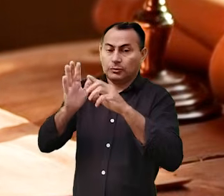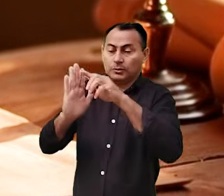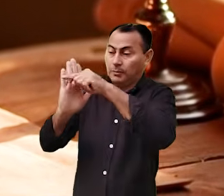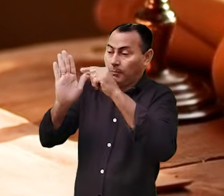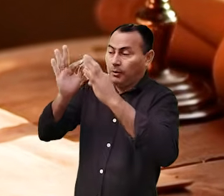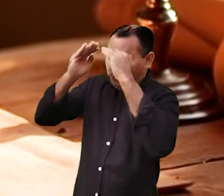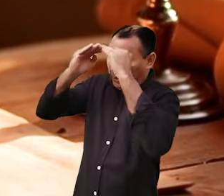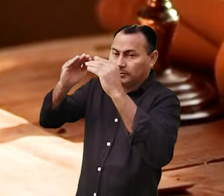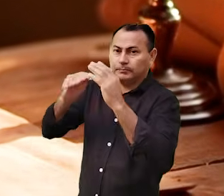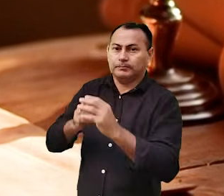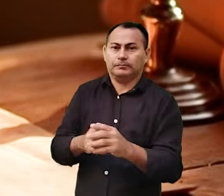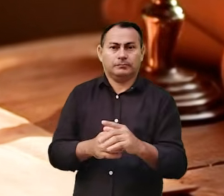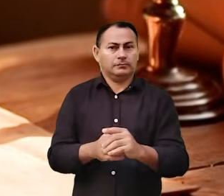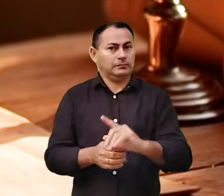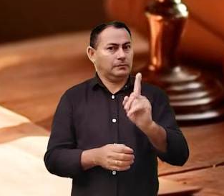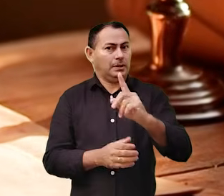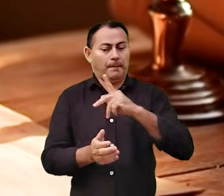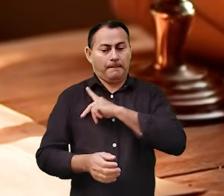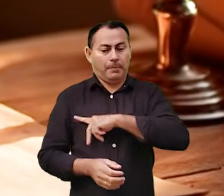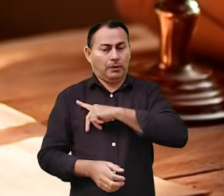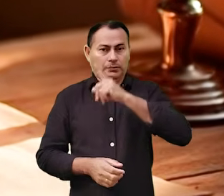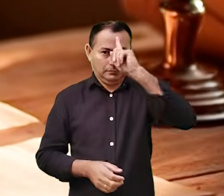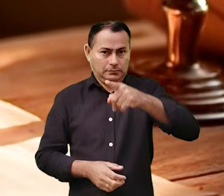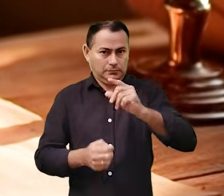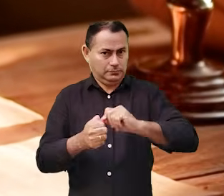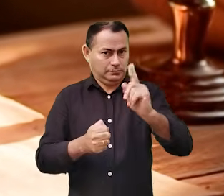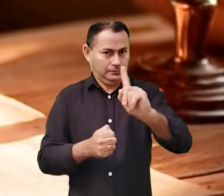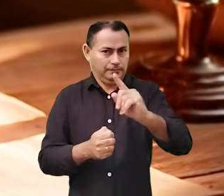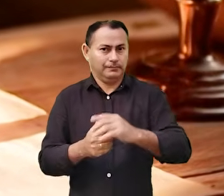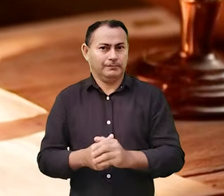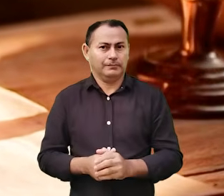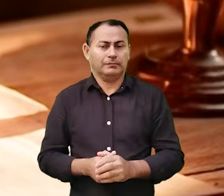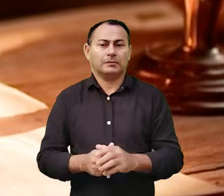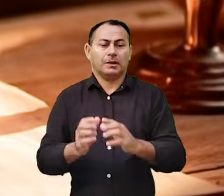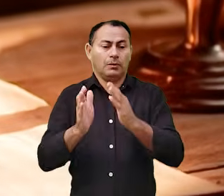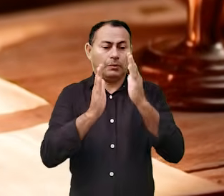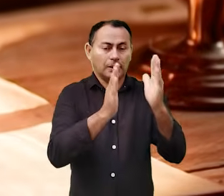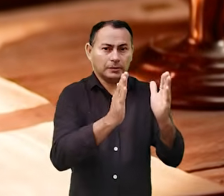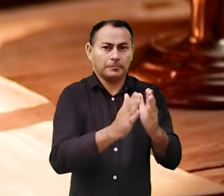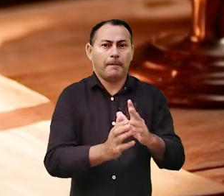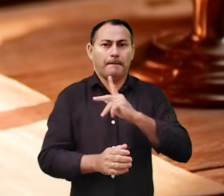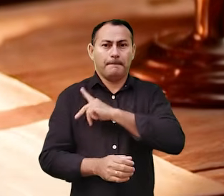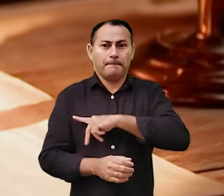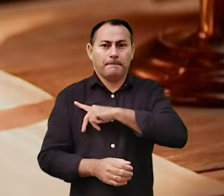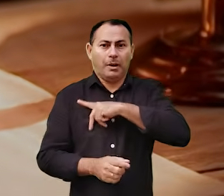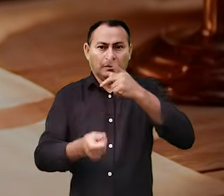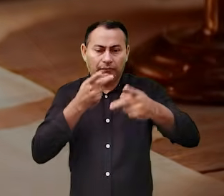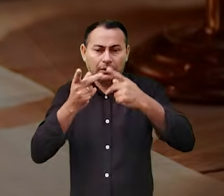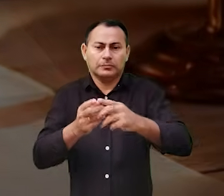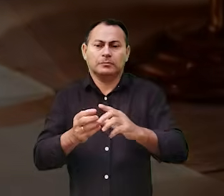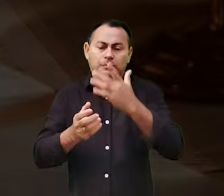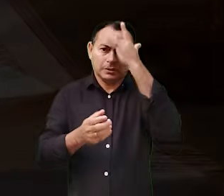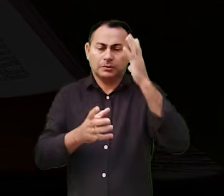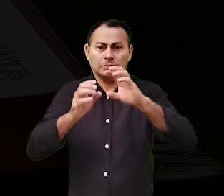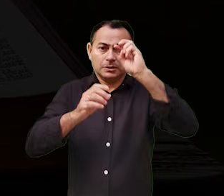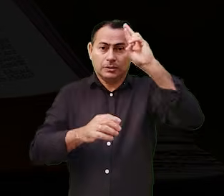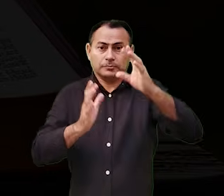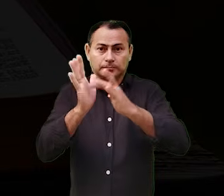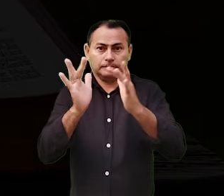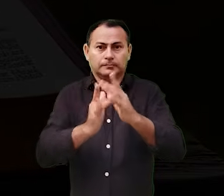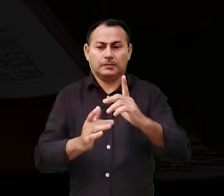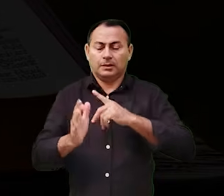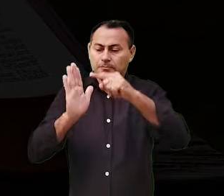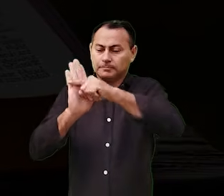que obedecer. Não é isso que Paulo nos mandou fazer. Por um lado, Paulo diz: como alguém que está no